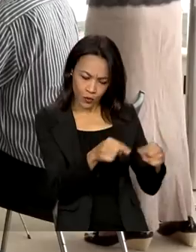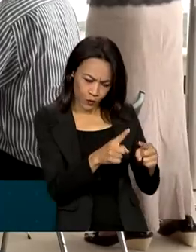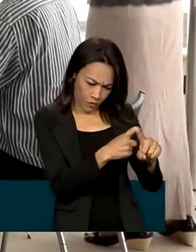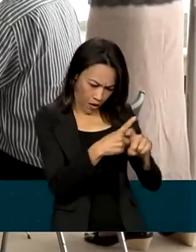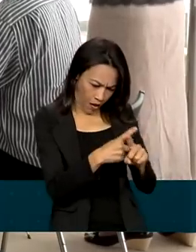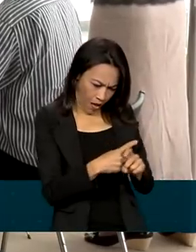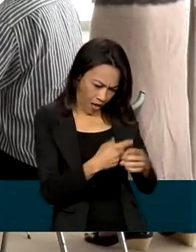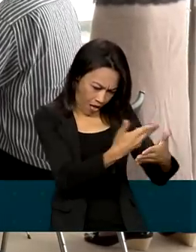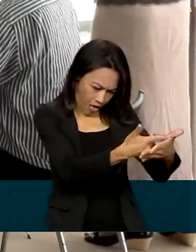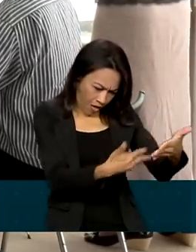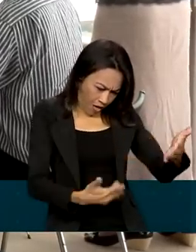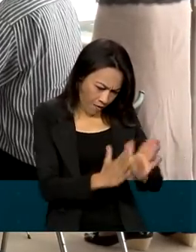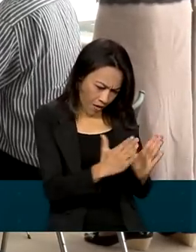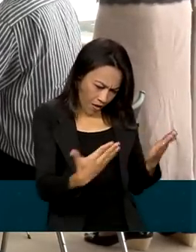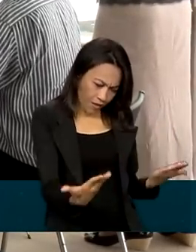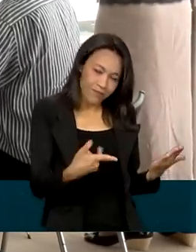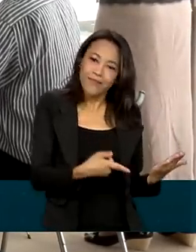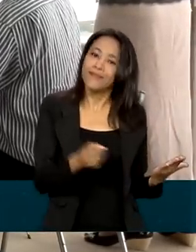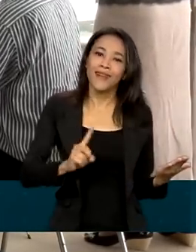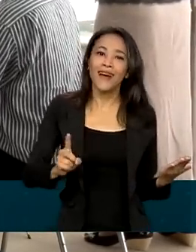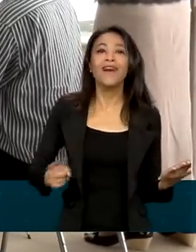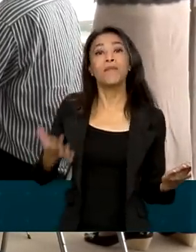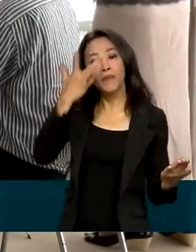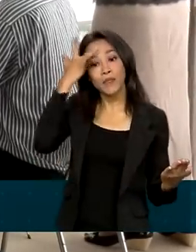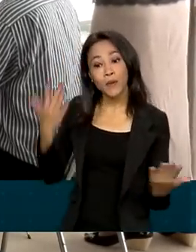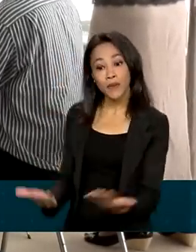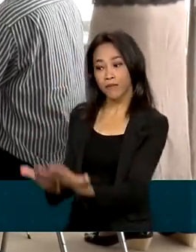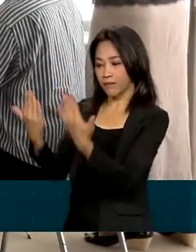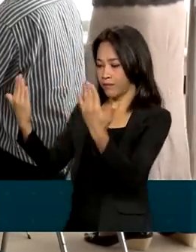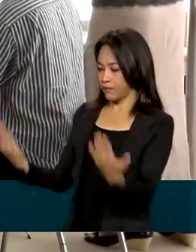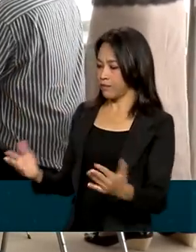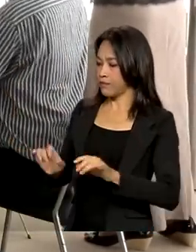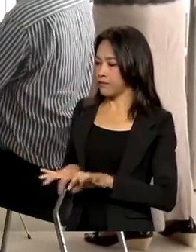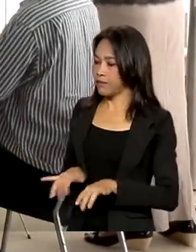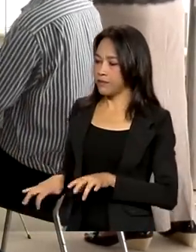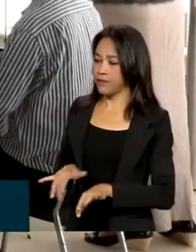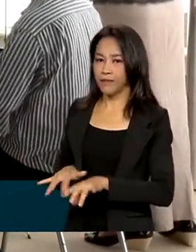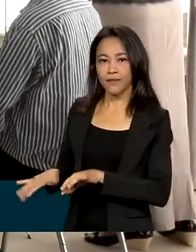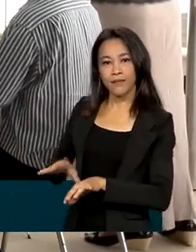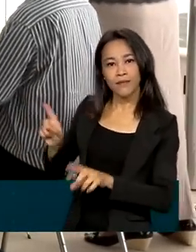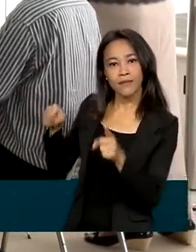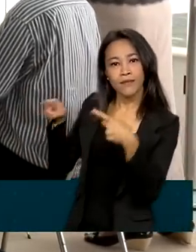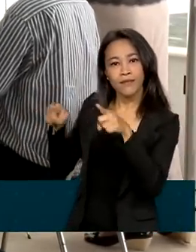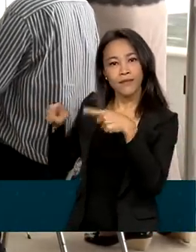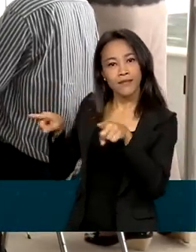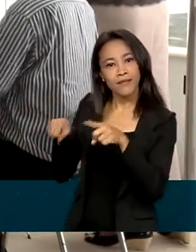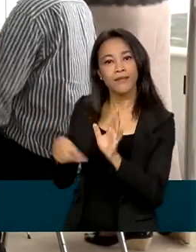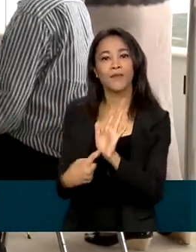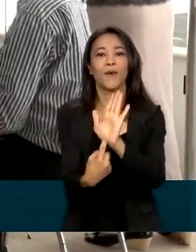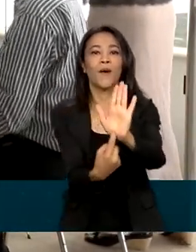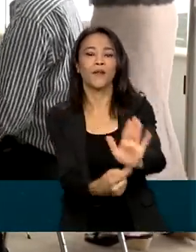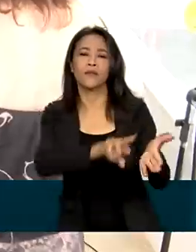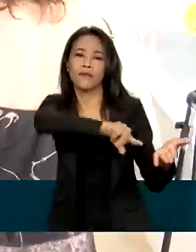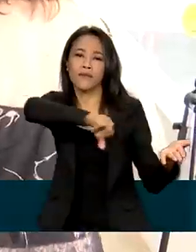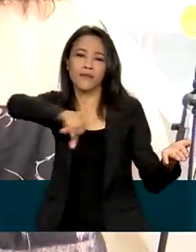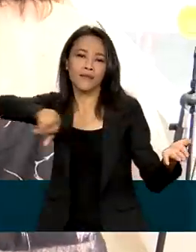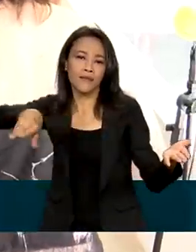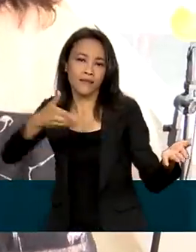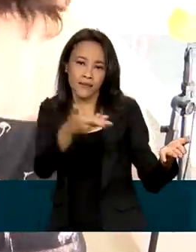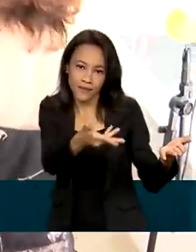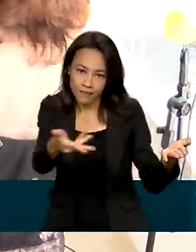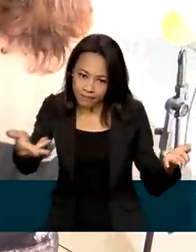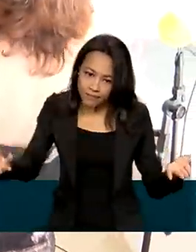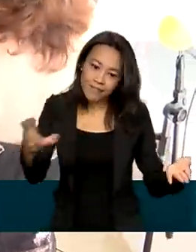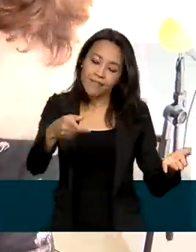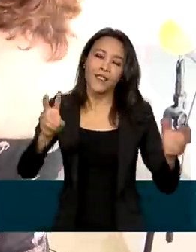papel ela ganham vida nas mãos de músicos que além dos hinos também apresentam um repertório com obras relacionadas